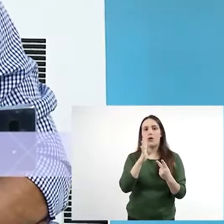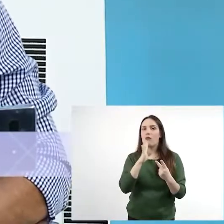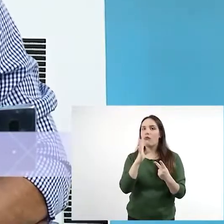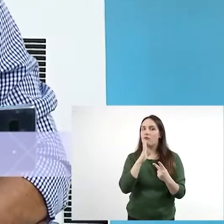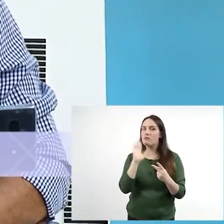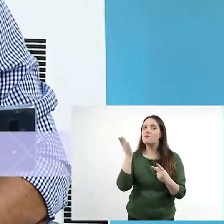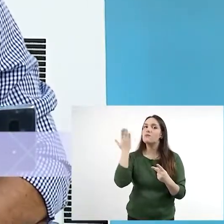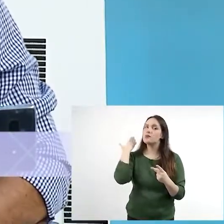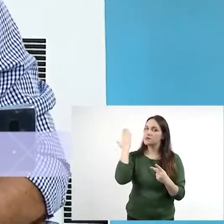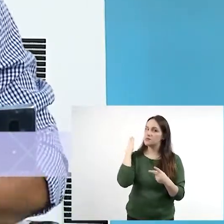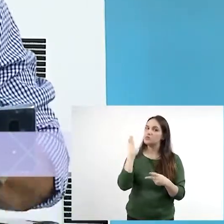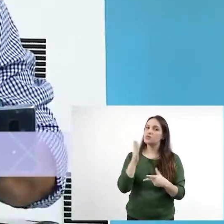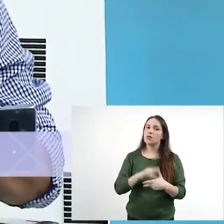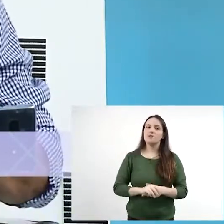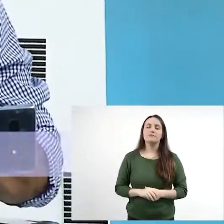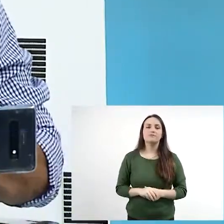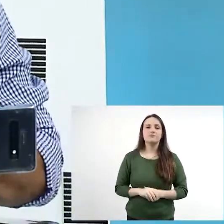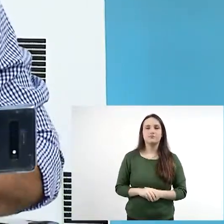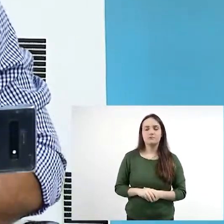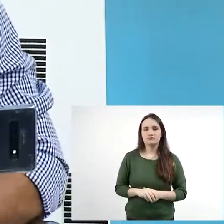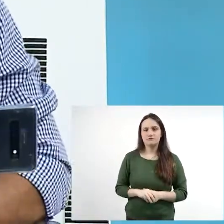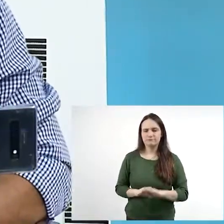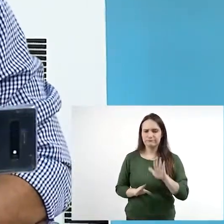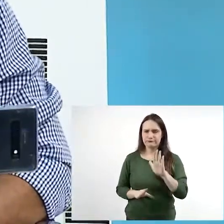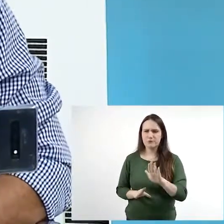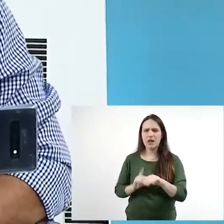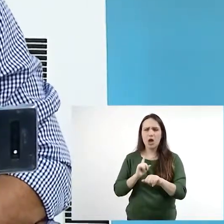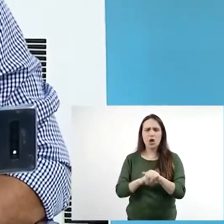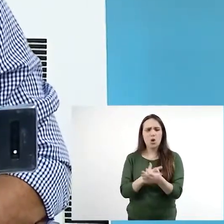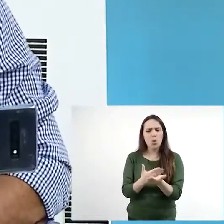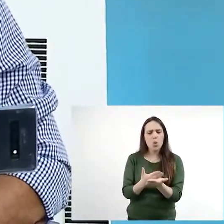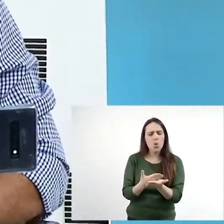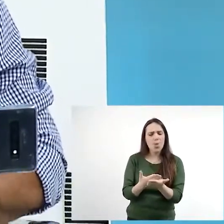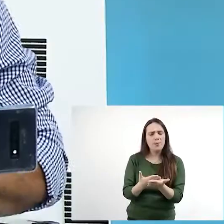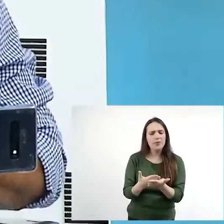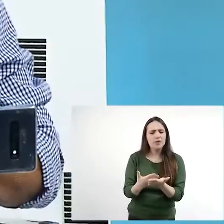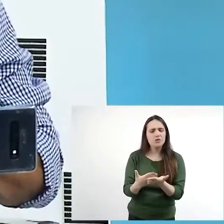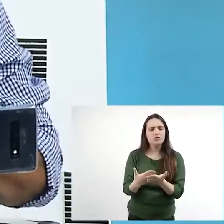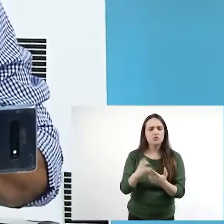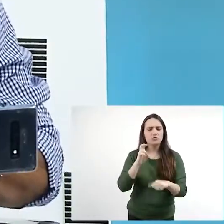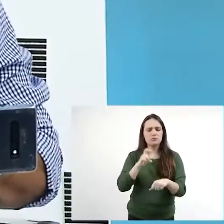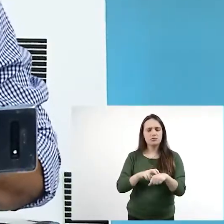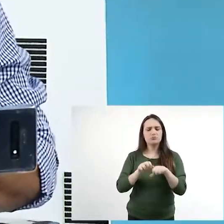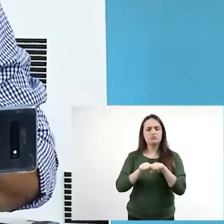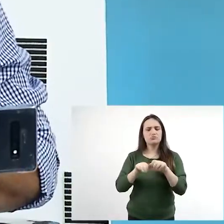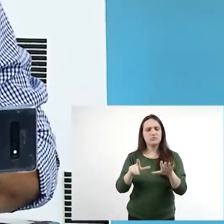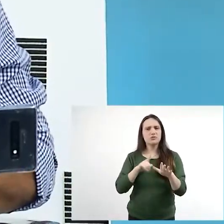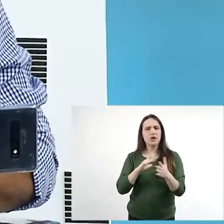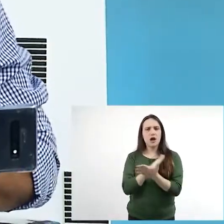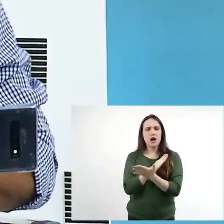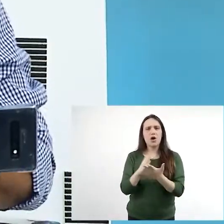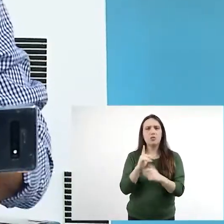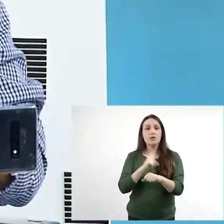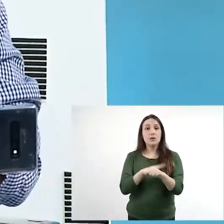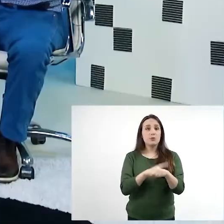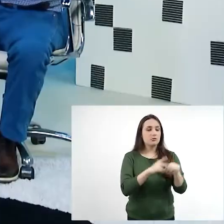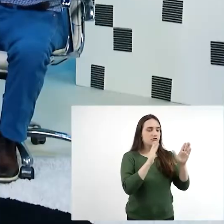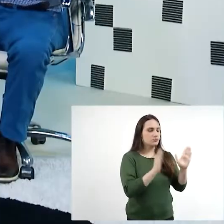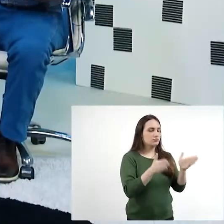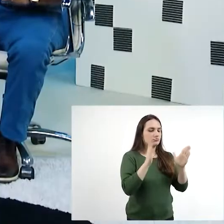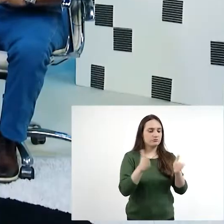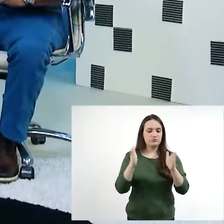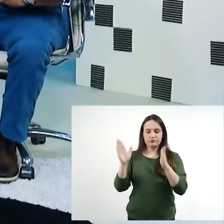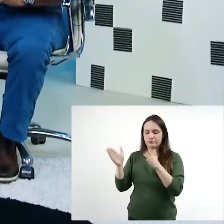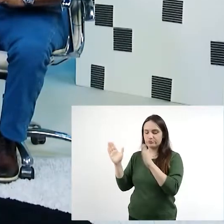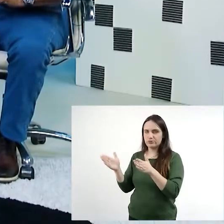conhecê-la. Desde quando começou a pandemia, nós passamos por etapas. Eu me recordo que no